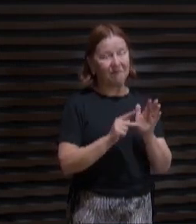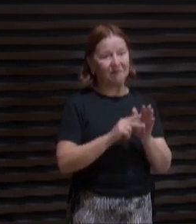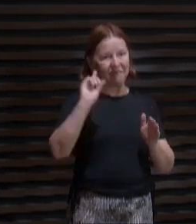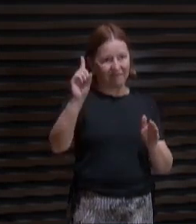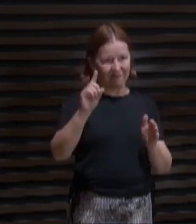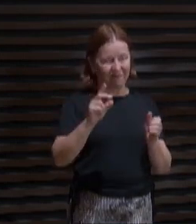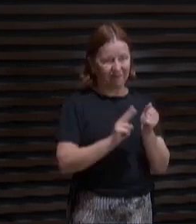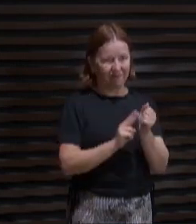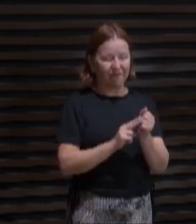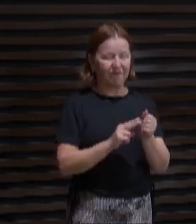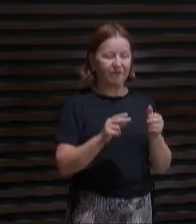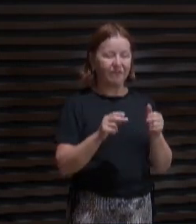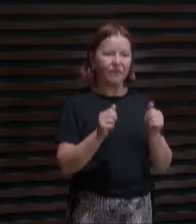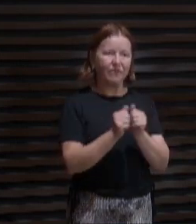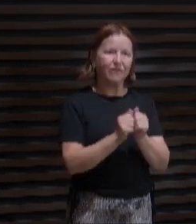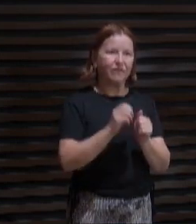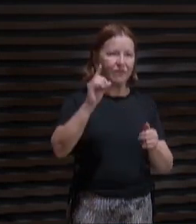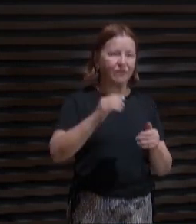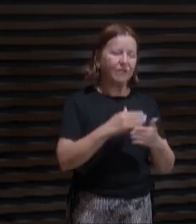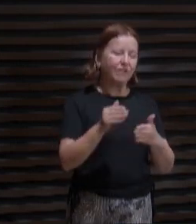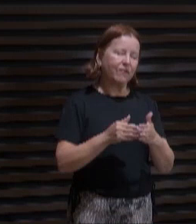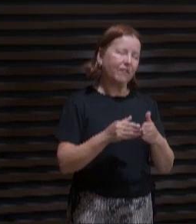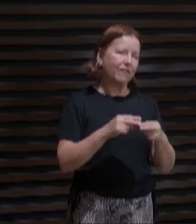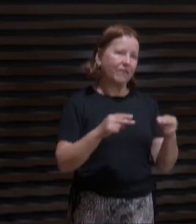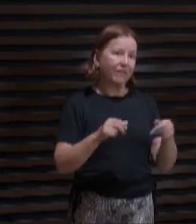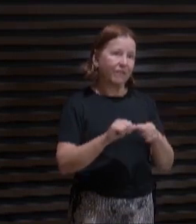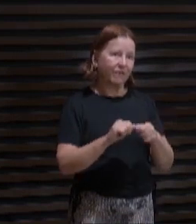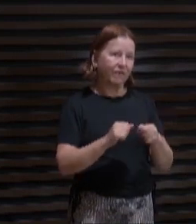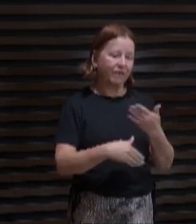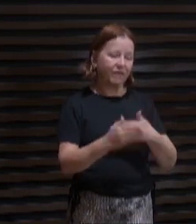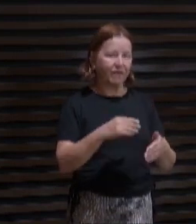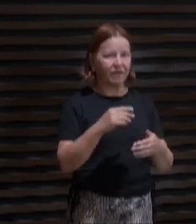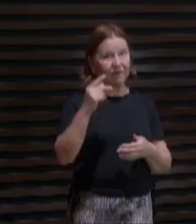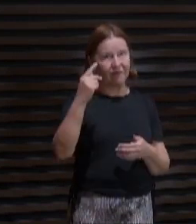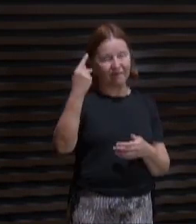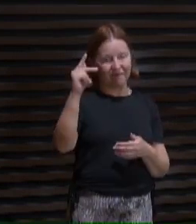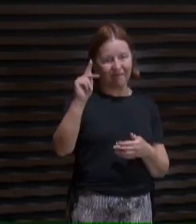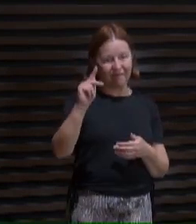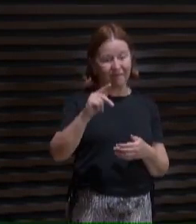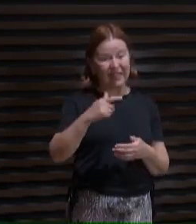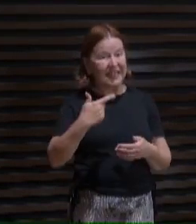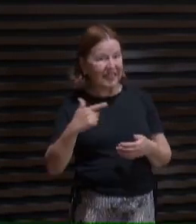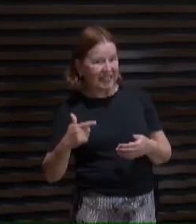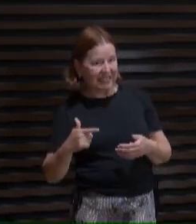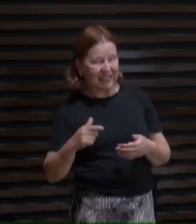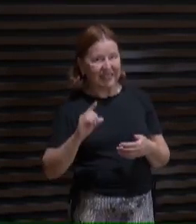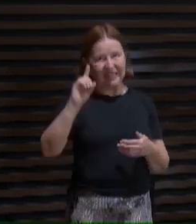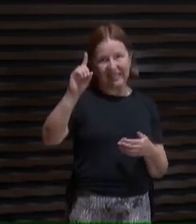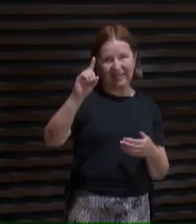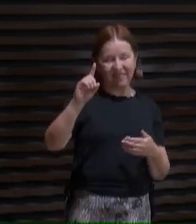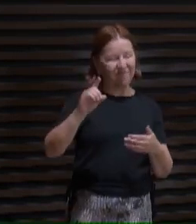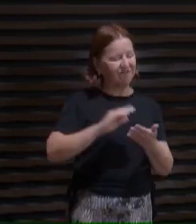Deus. Todas as coisas foram feitas por meio dele, e sem ele nada do que foi feito se fez.